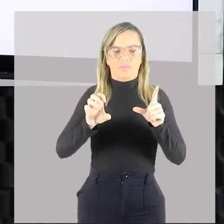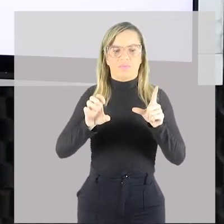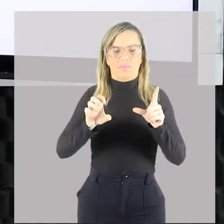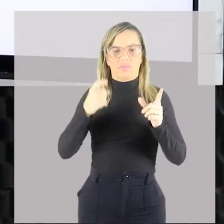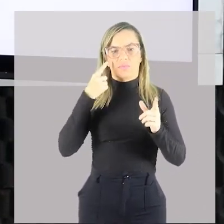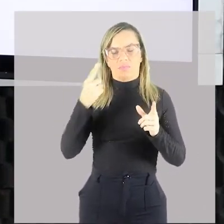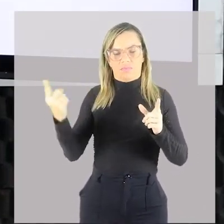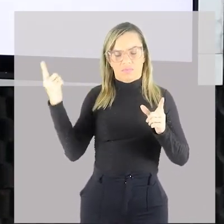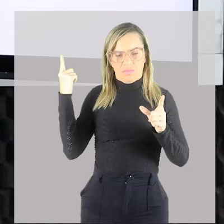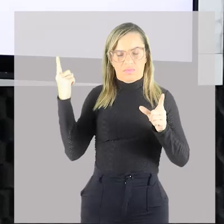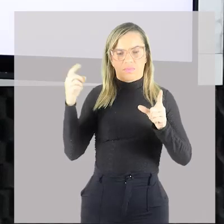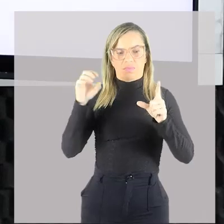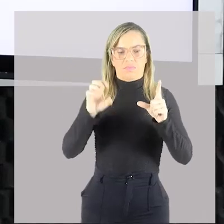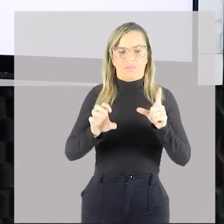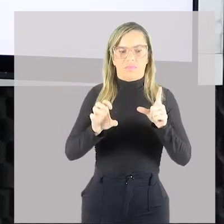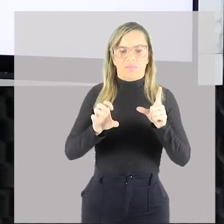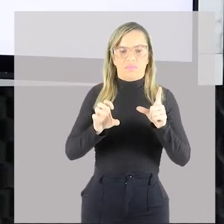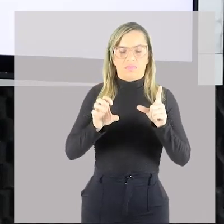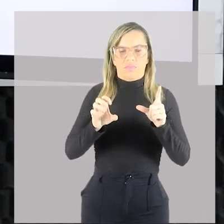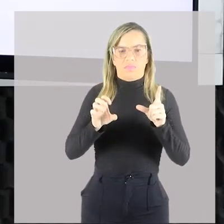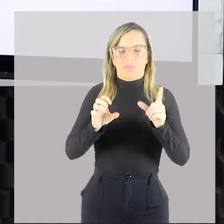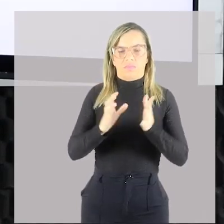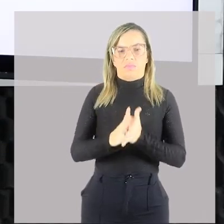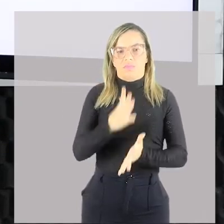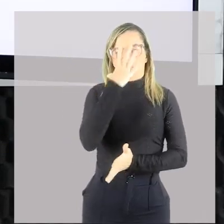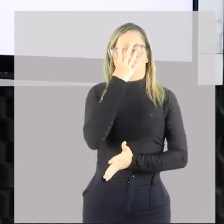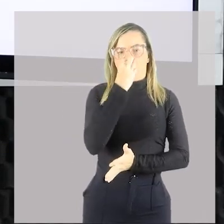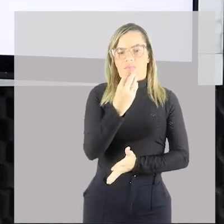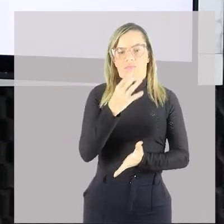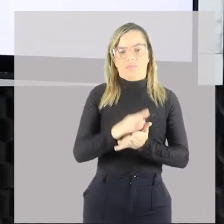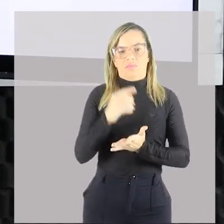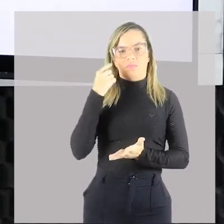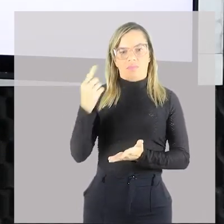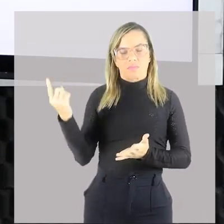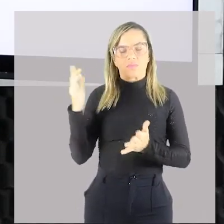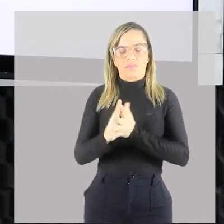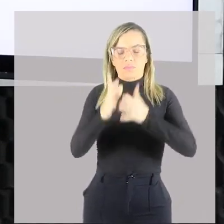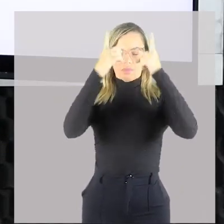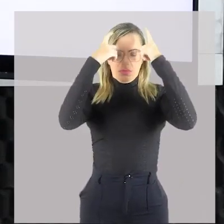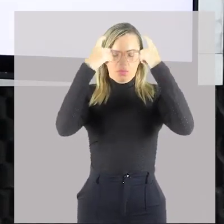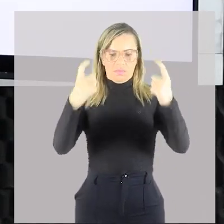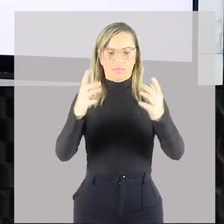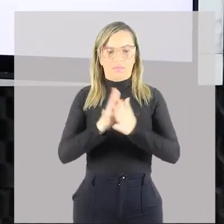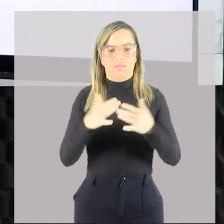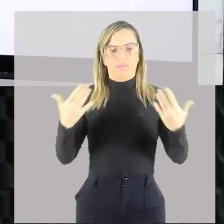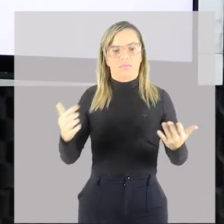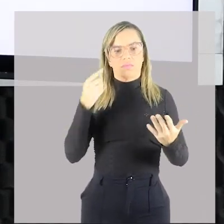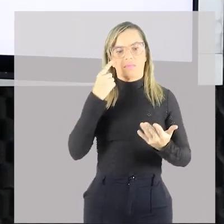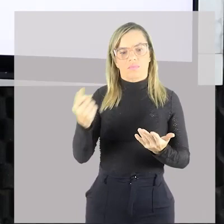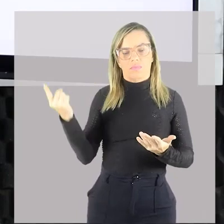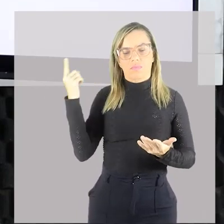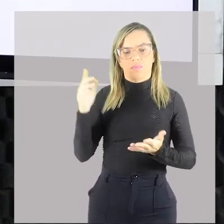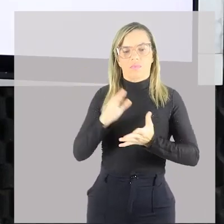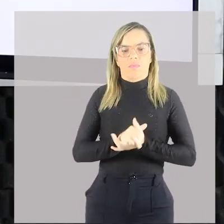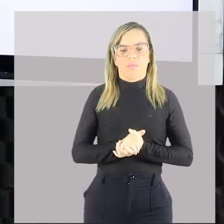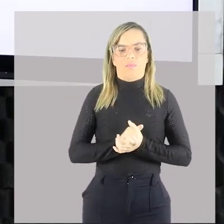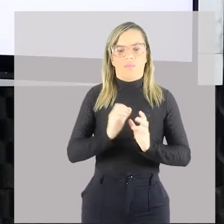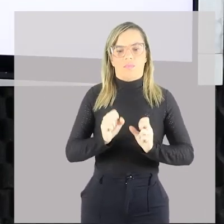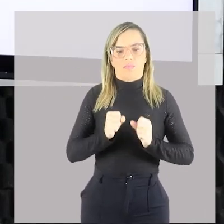Hobbes, provavelmente, né, Hobbes fala desta violência, desta aquisição através da violência do